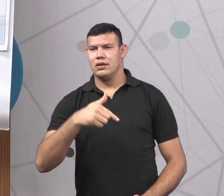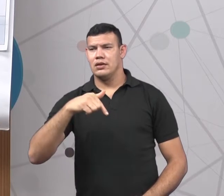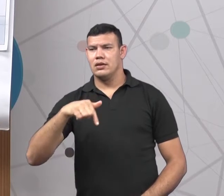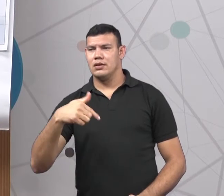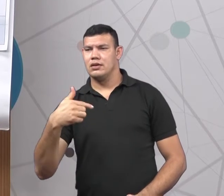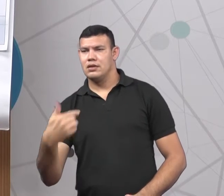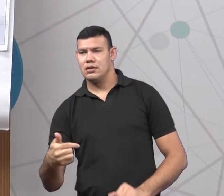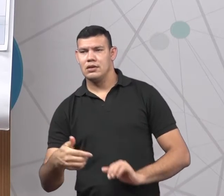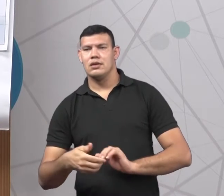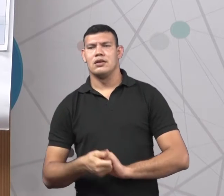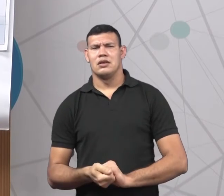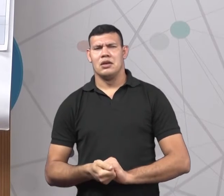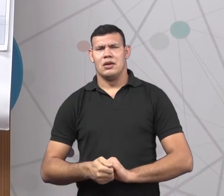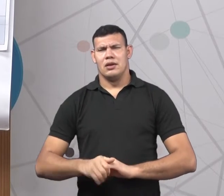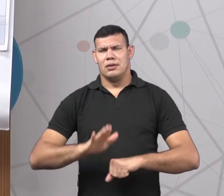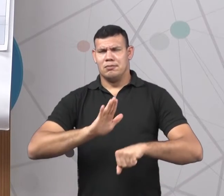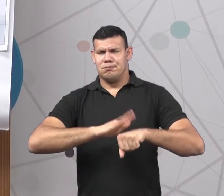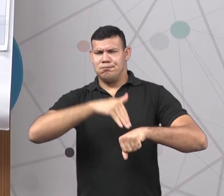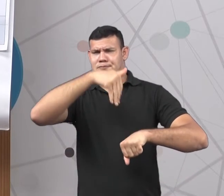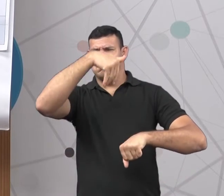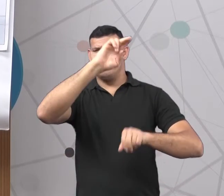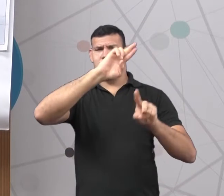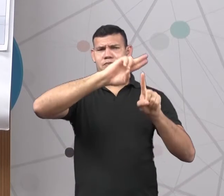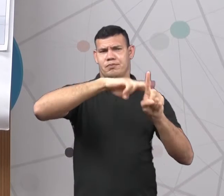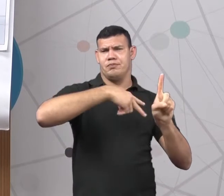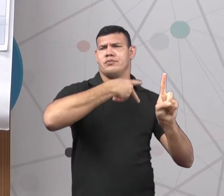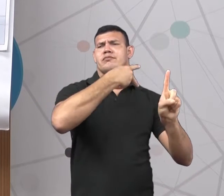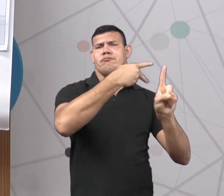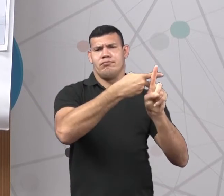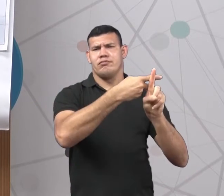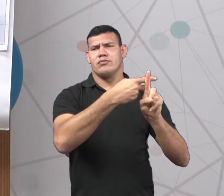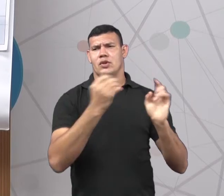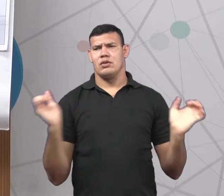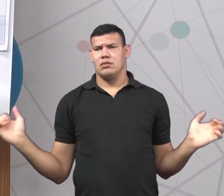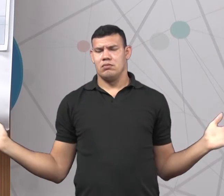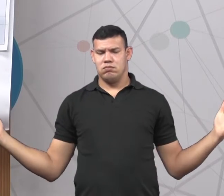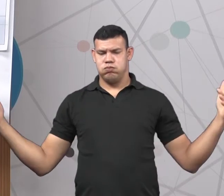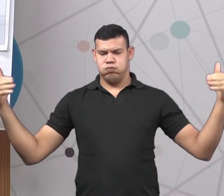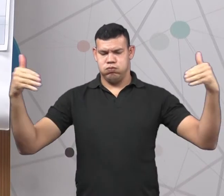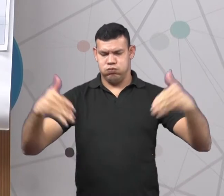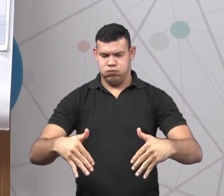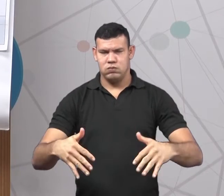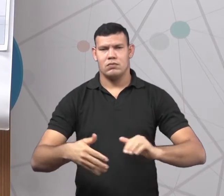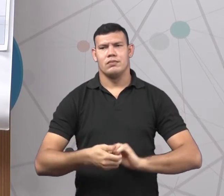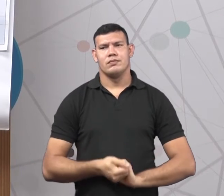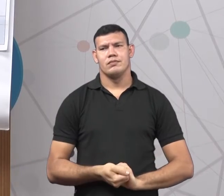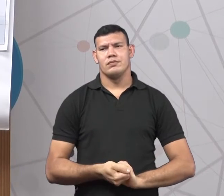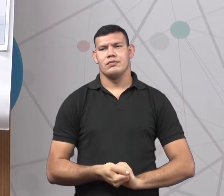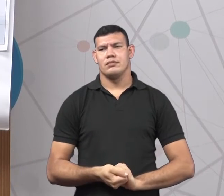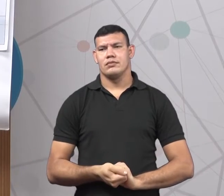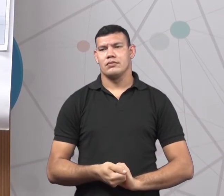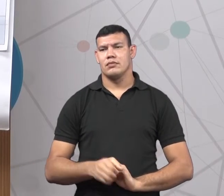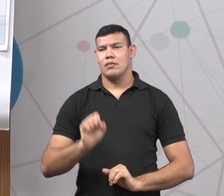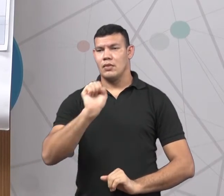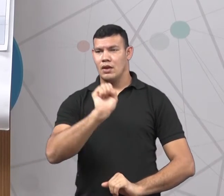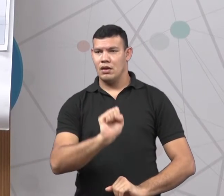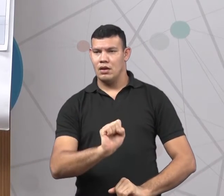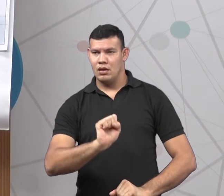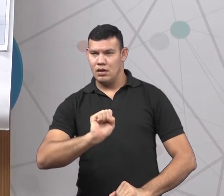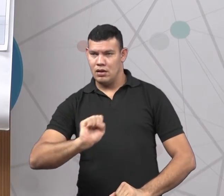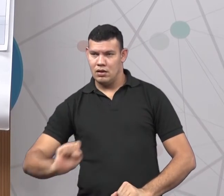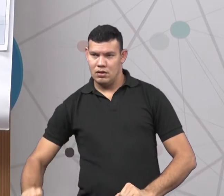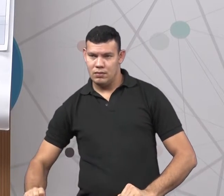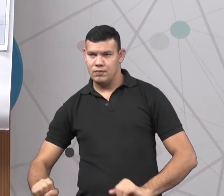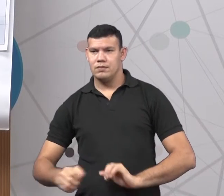1.272.413, mais do dobro de pessoas que vieram de outras regiões. Na região